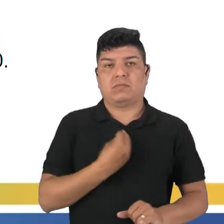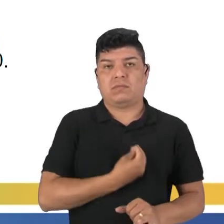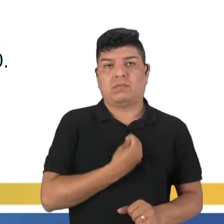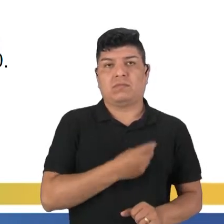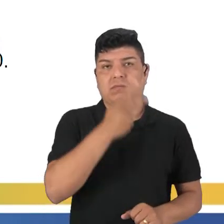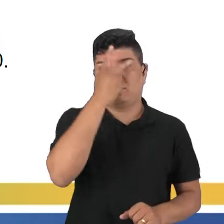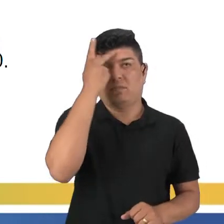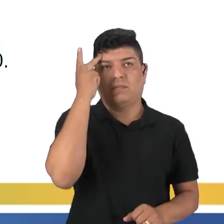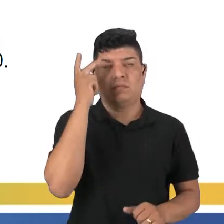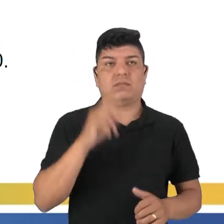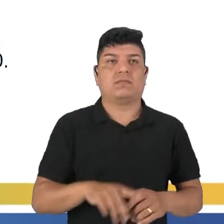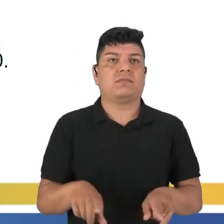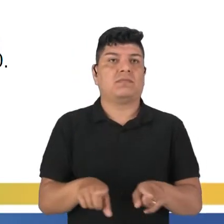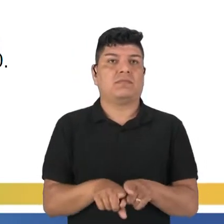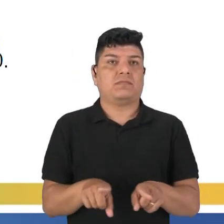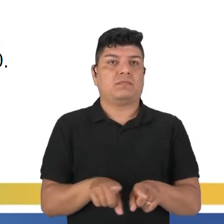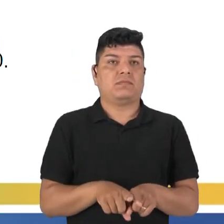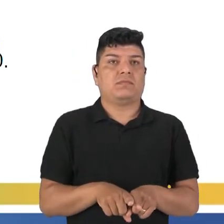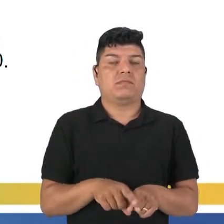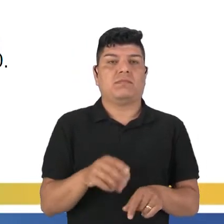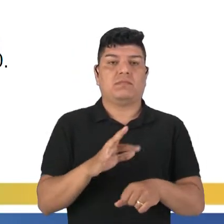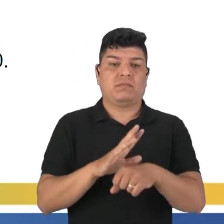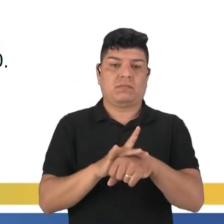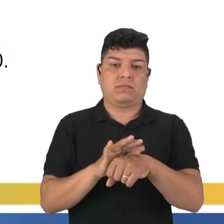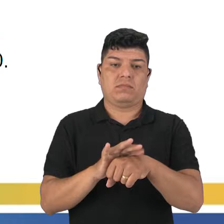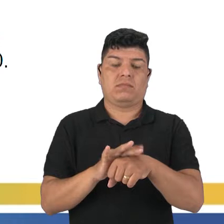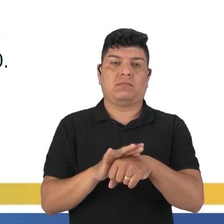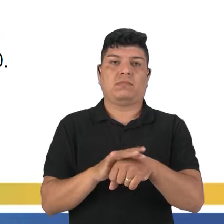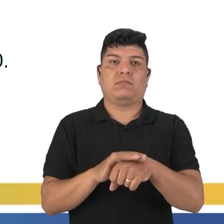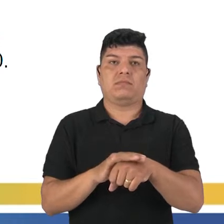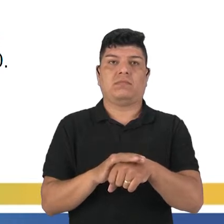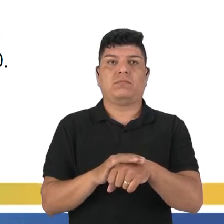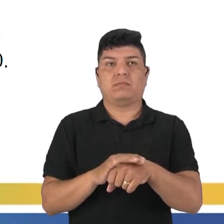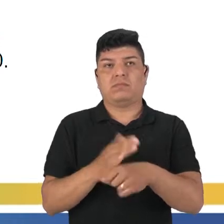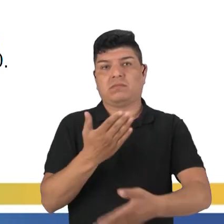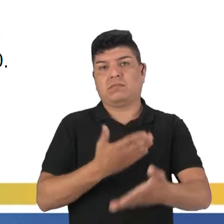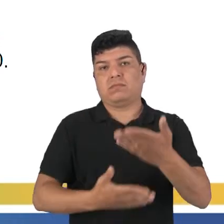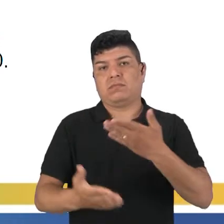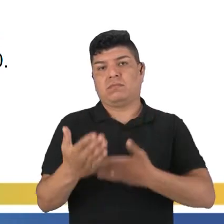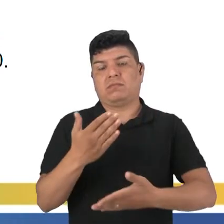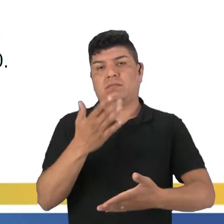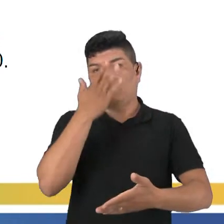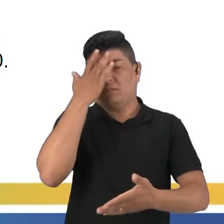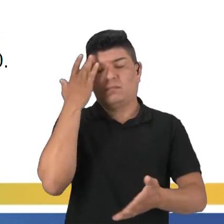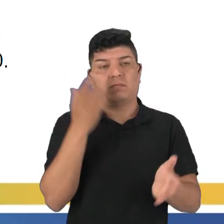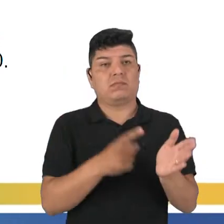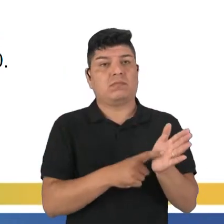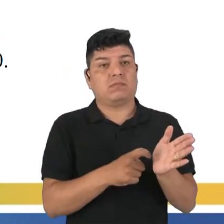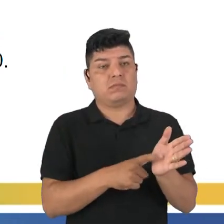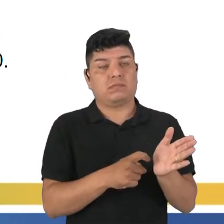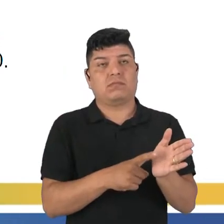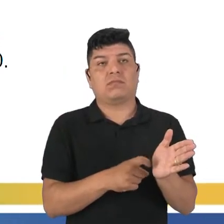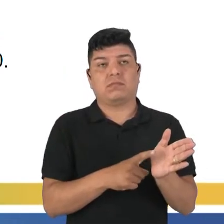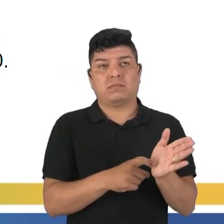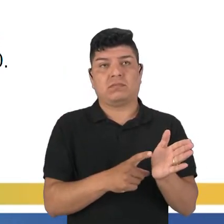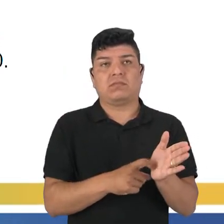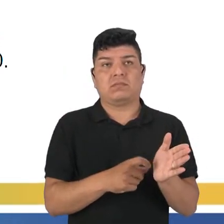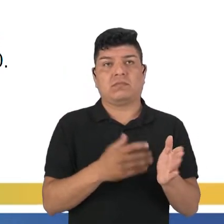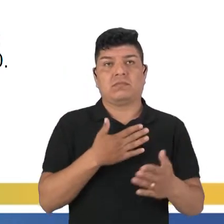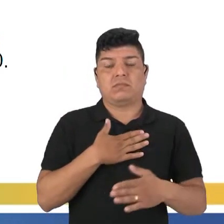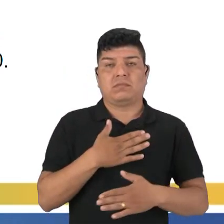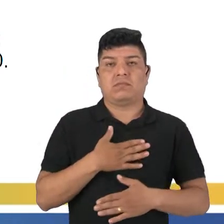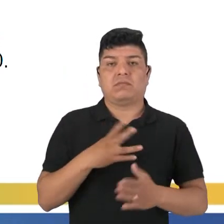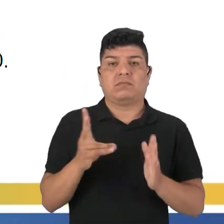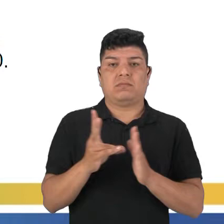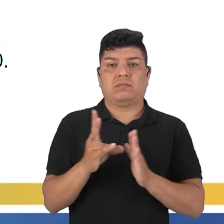dessas pessoas. Também as doenças transmitidas pelos brancos, né? Aquela velha história que o sistema imunológico